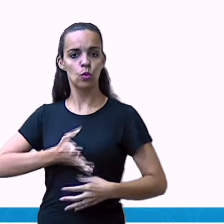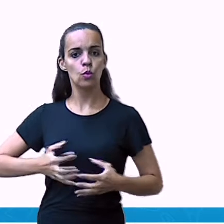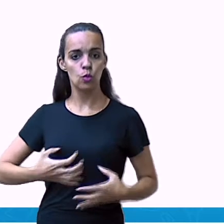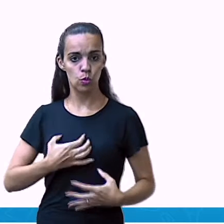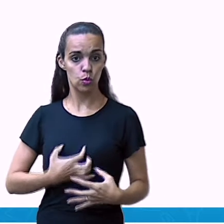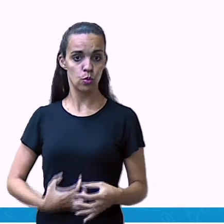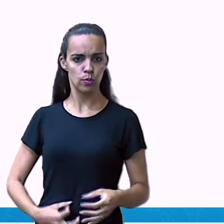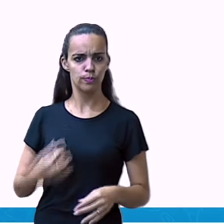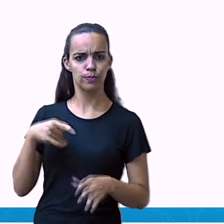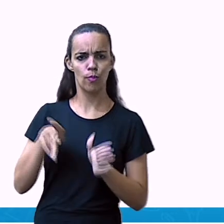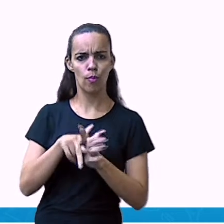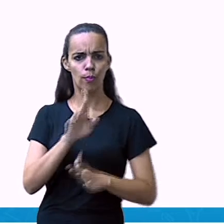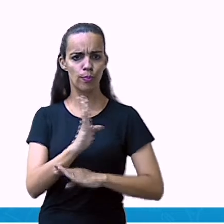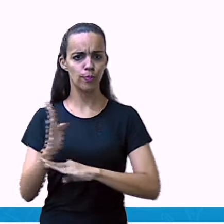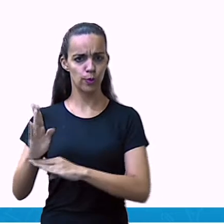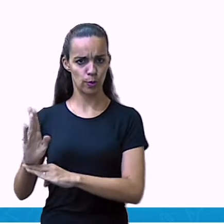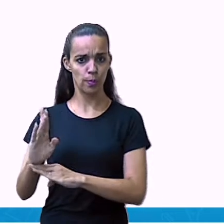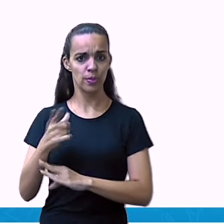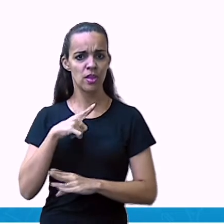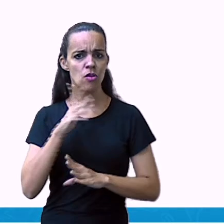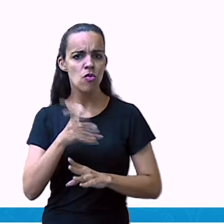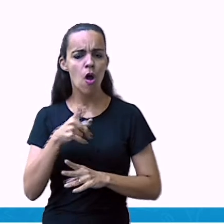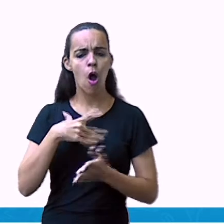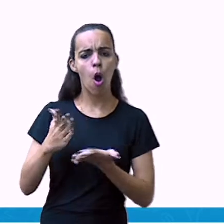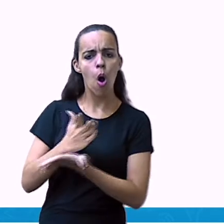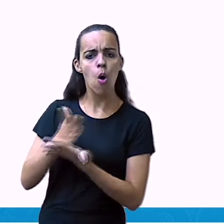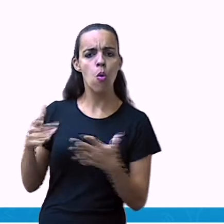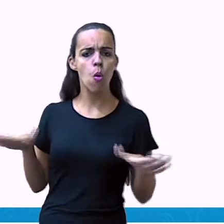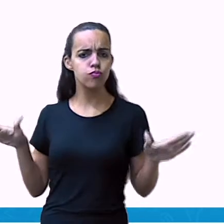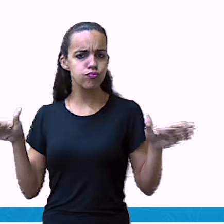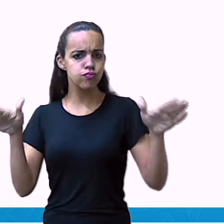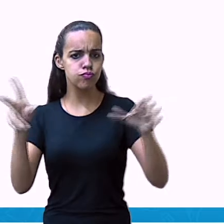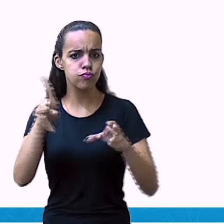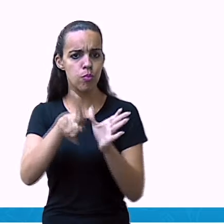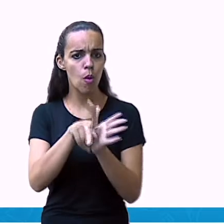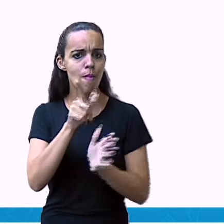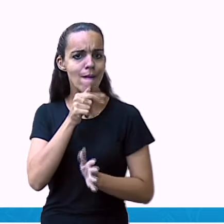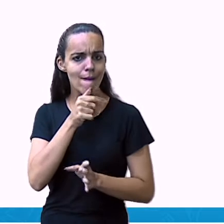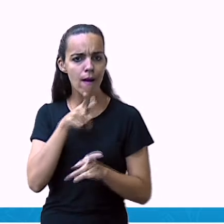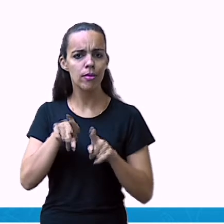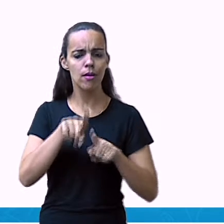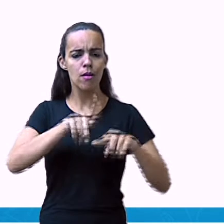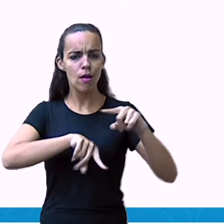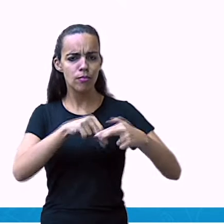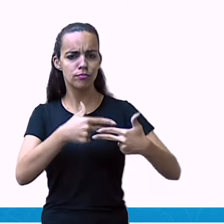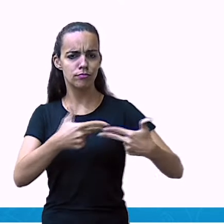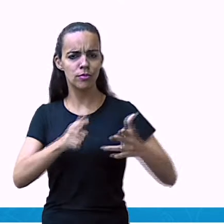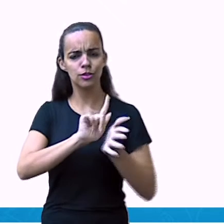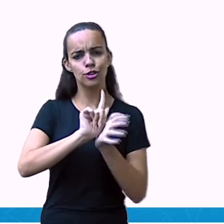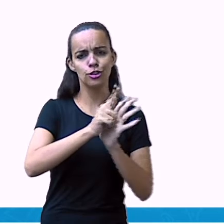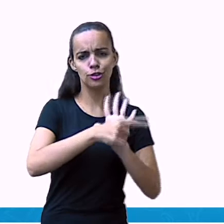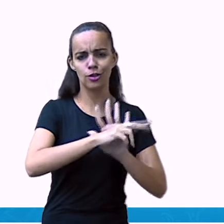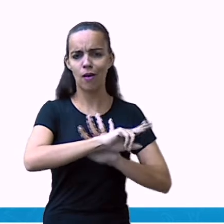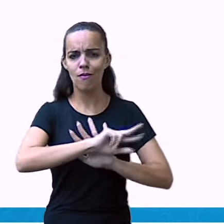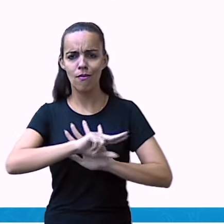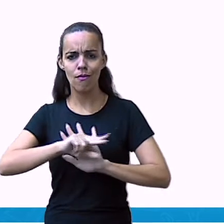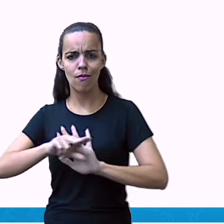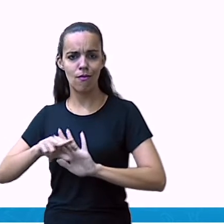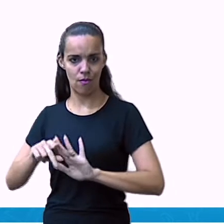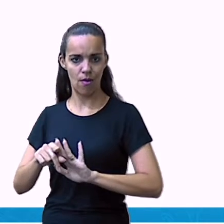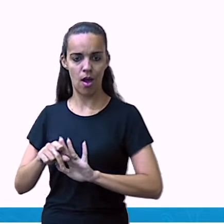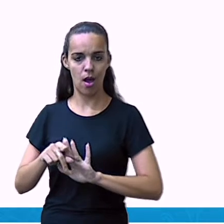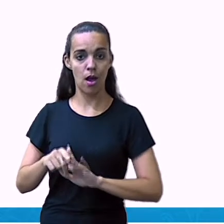de aves marinhas e objetos de vários gêneros, como